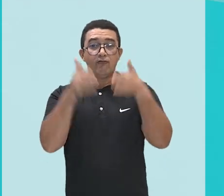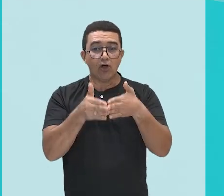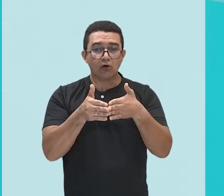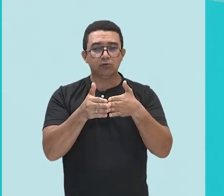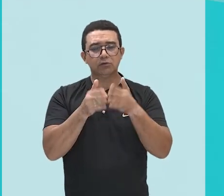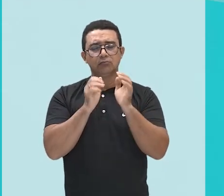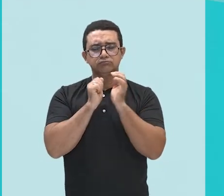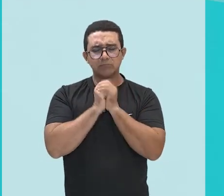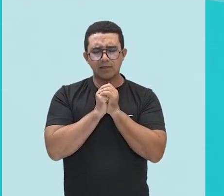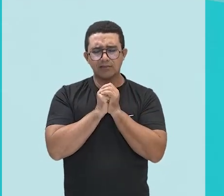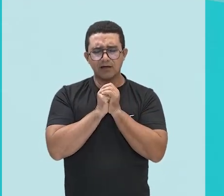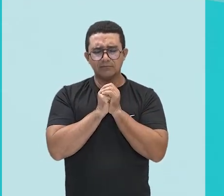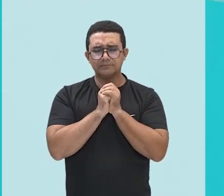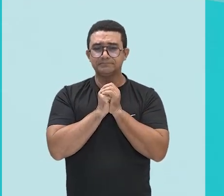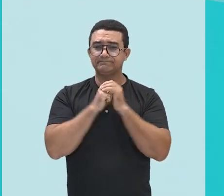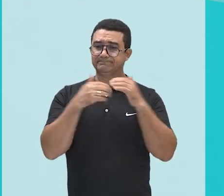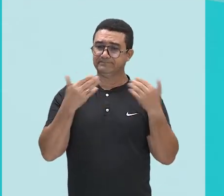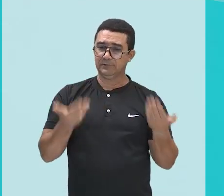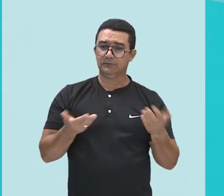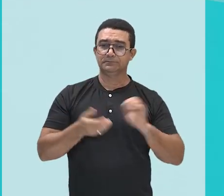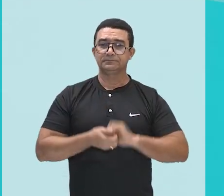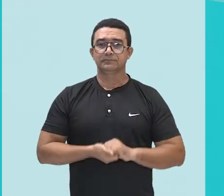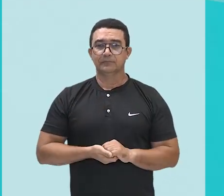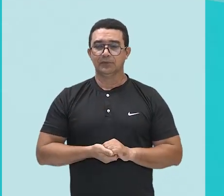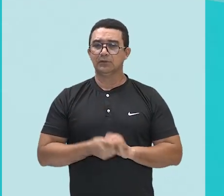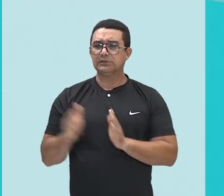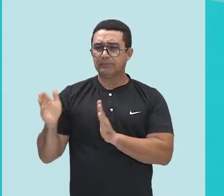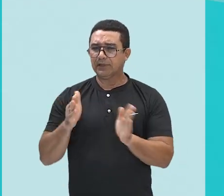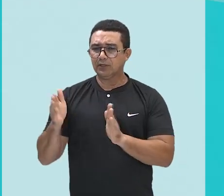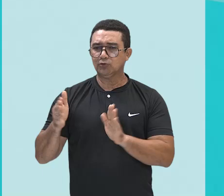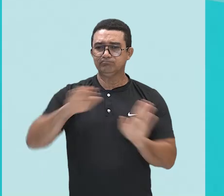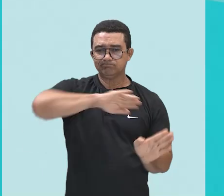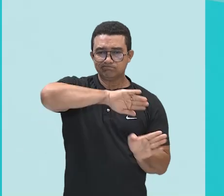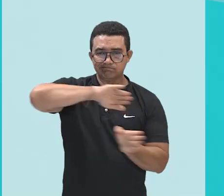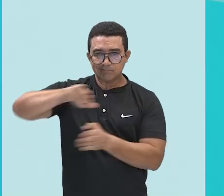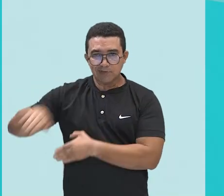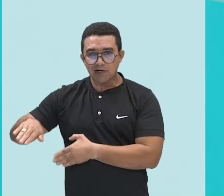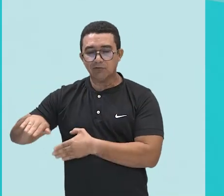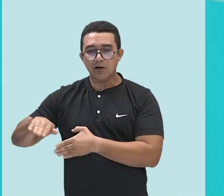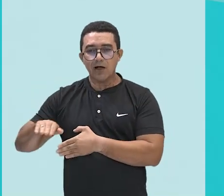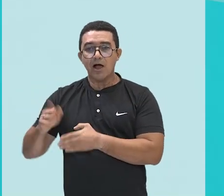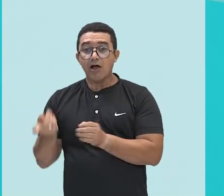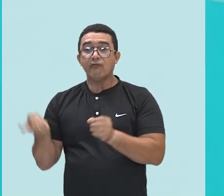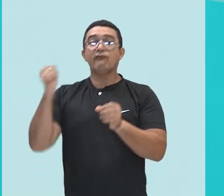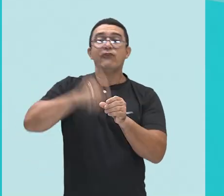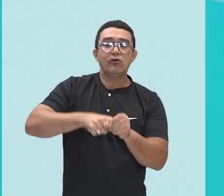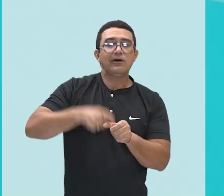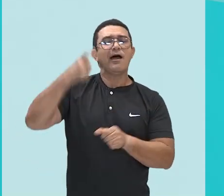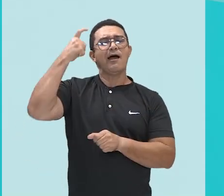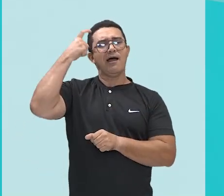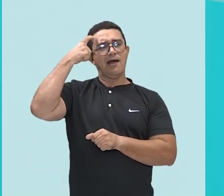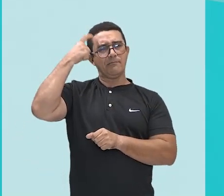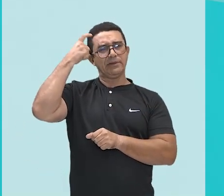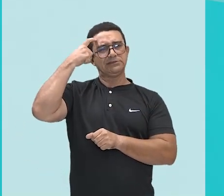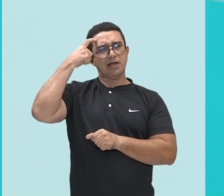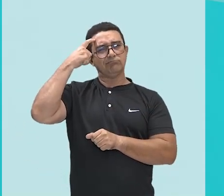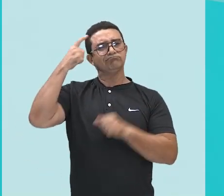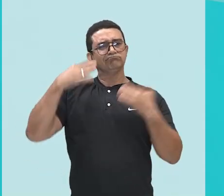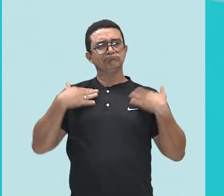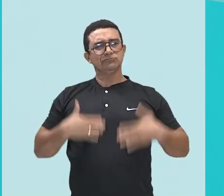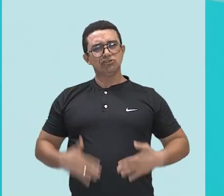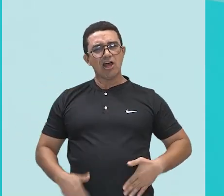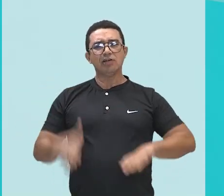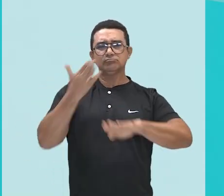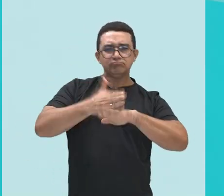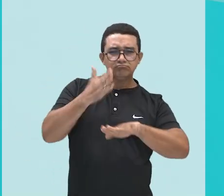E aí foi esse período da medieval. Quando passou essa época aí, voltaram a pensar de novo na prática das